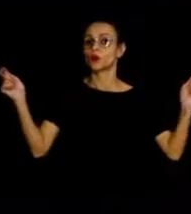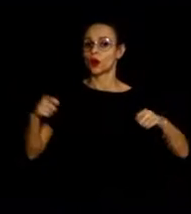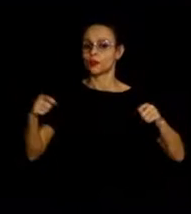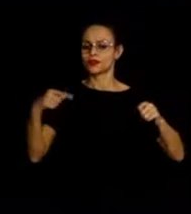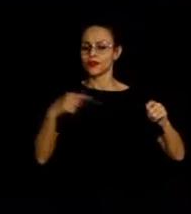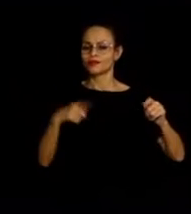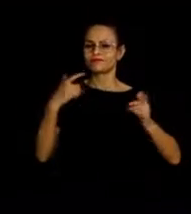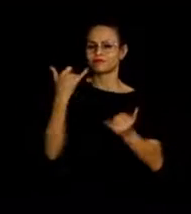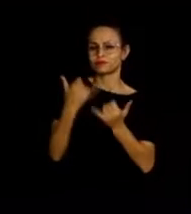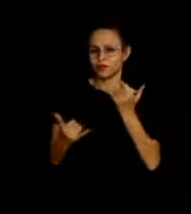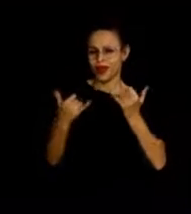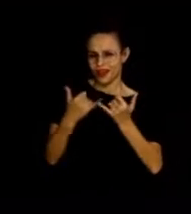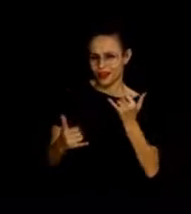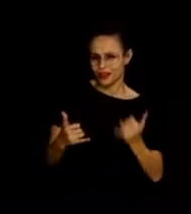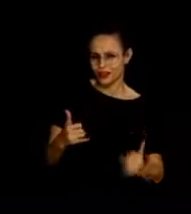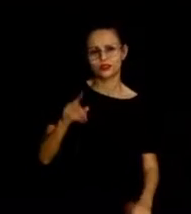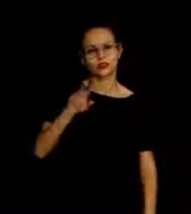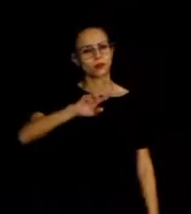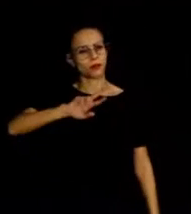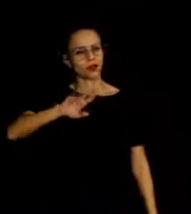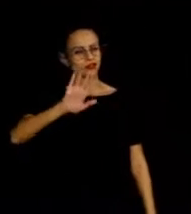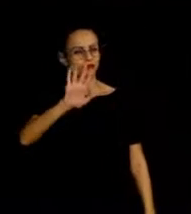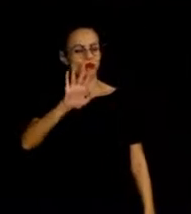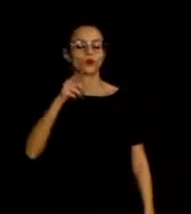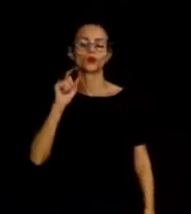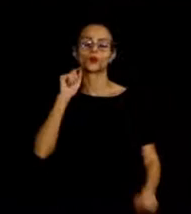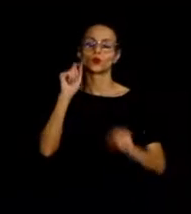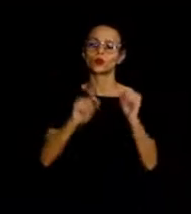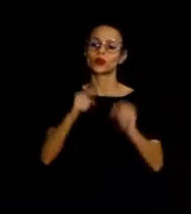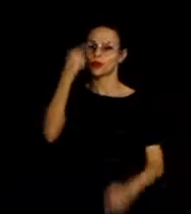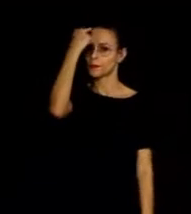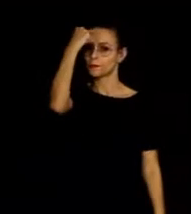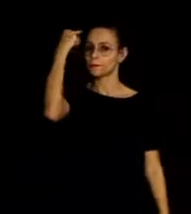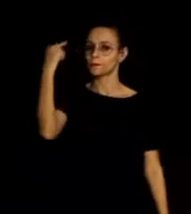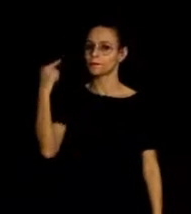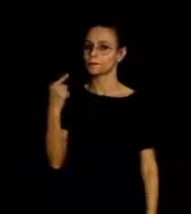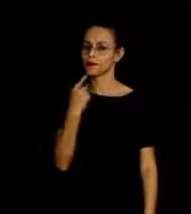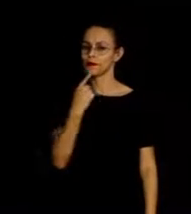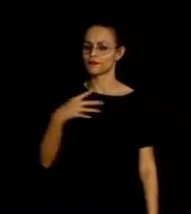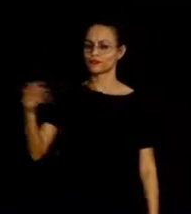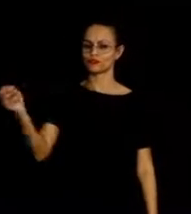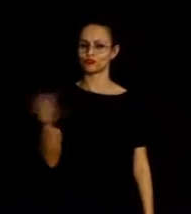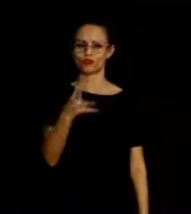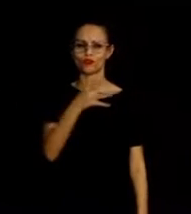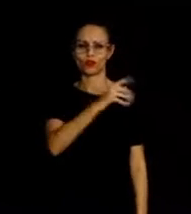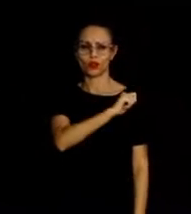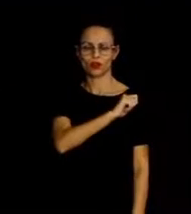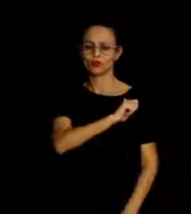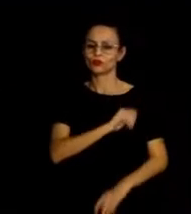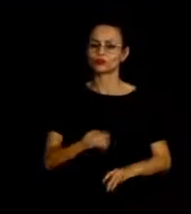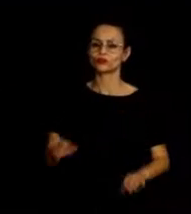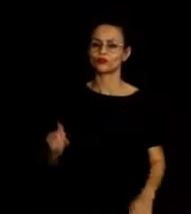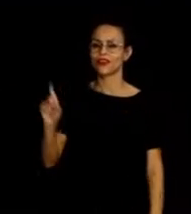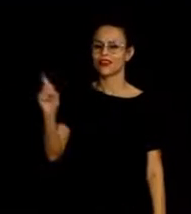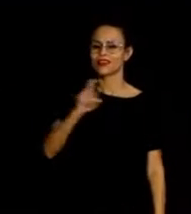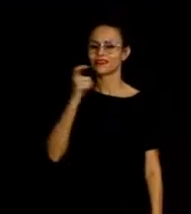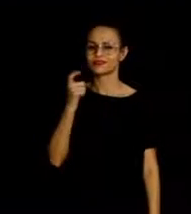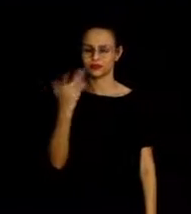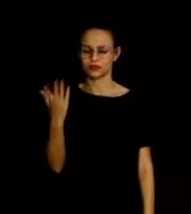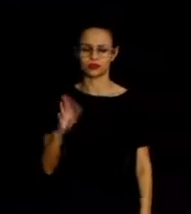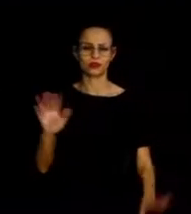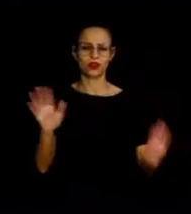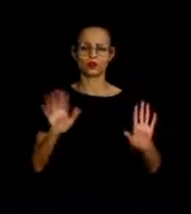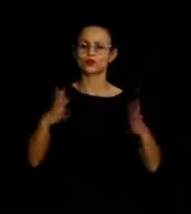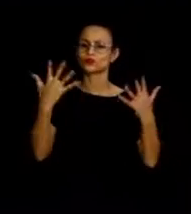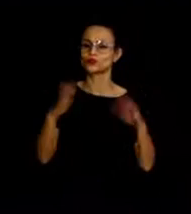parece mas não necessariamente equivale ao perfil de egresso a gente é um estudante que